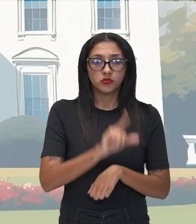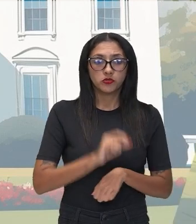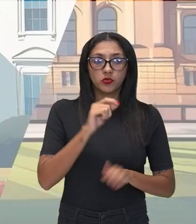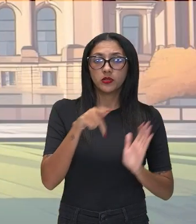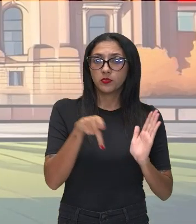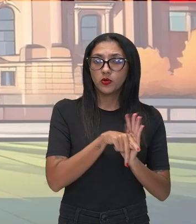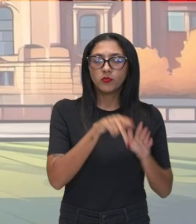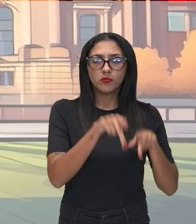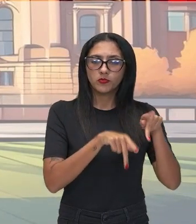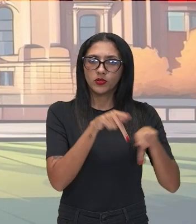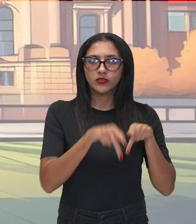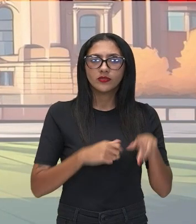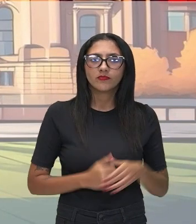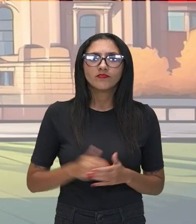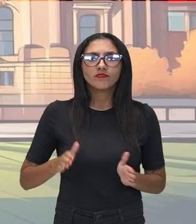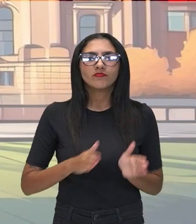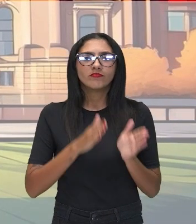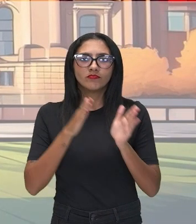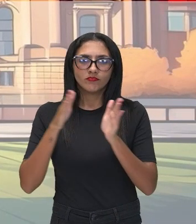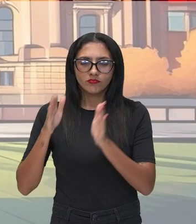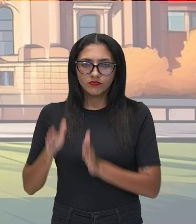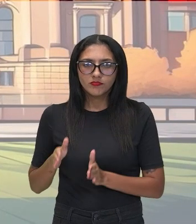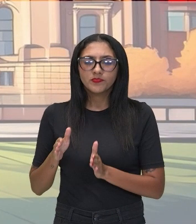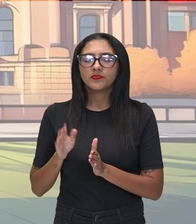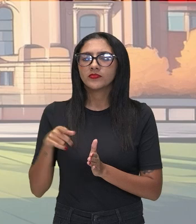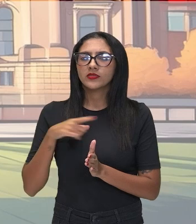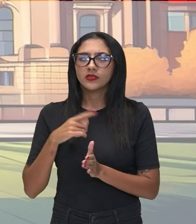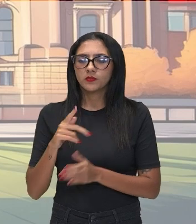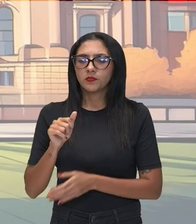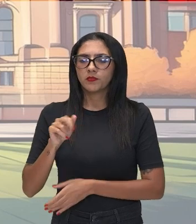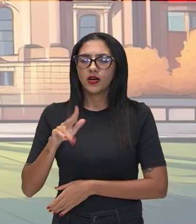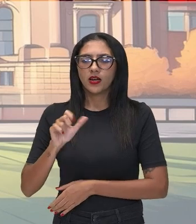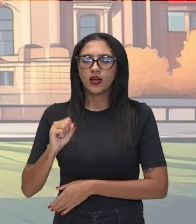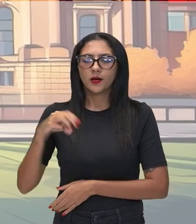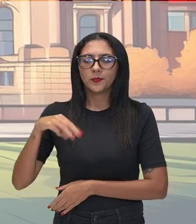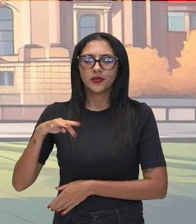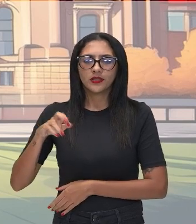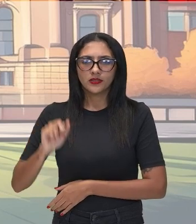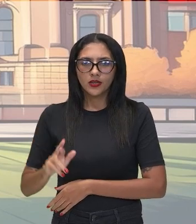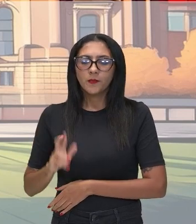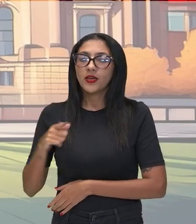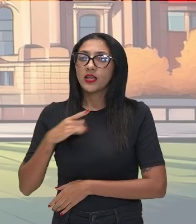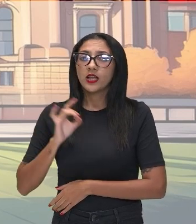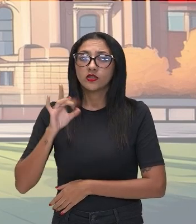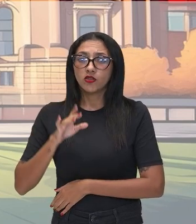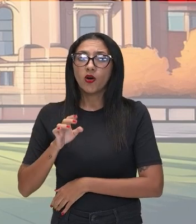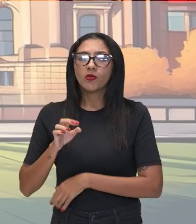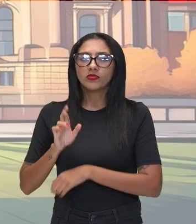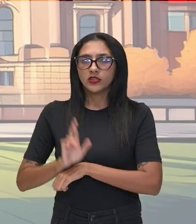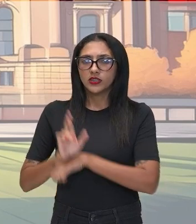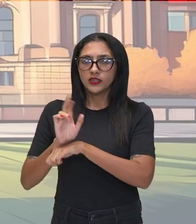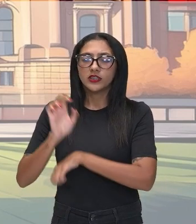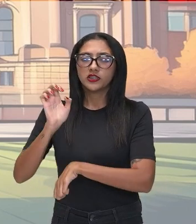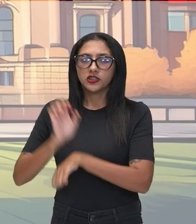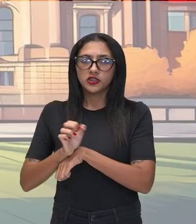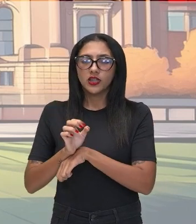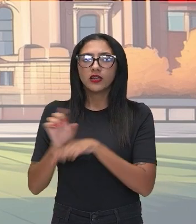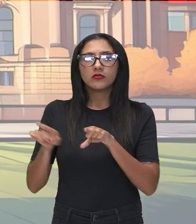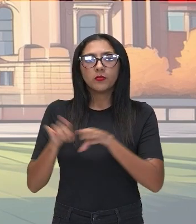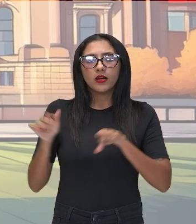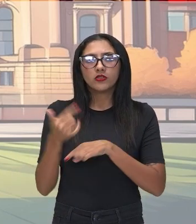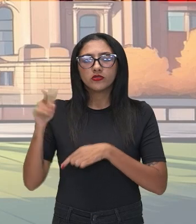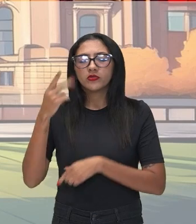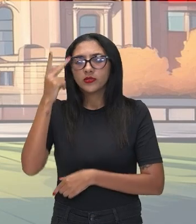povo. Na república parlamentarista, o presidente é o chefe de Estado, mas o chefe de governo é o primeiro-ministro,